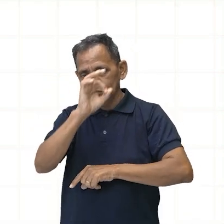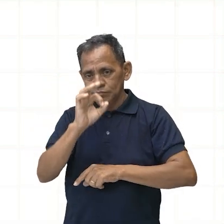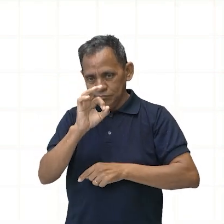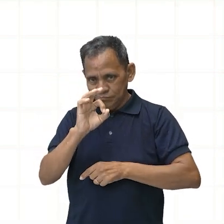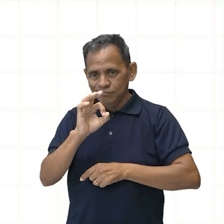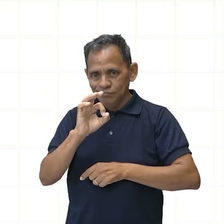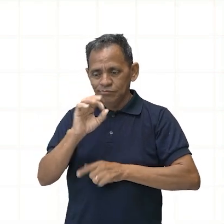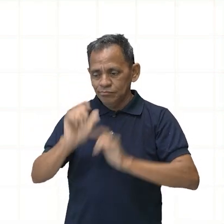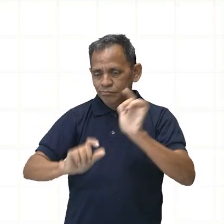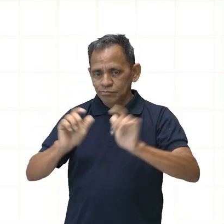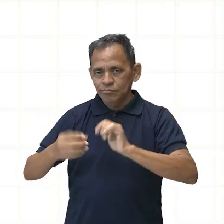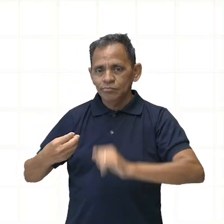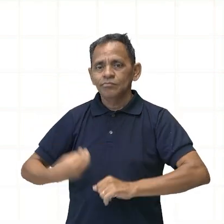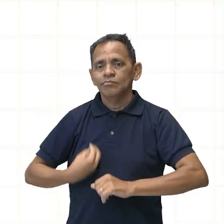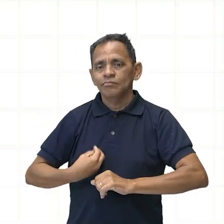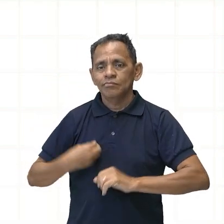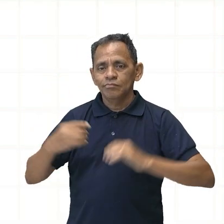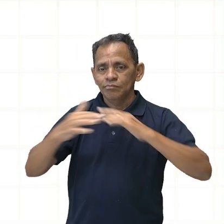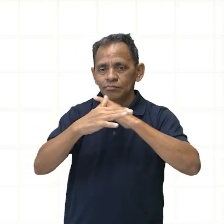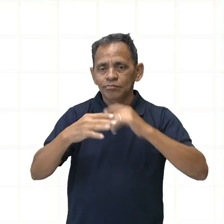cidades.